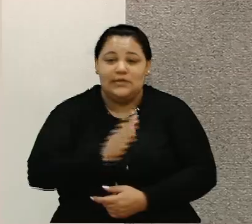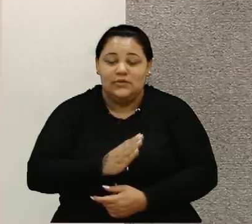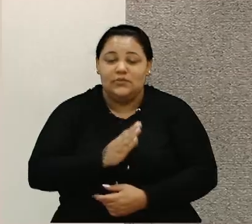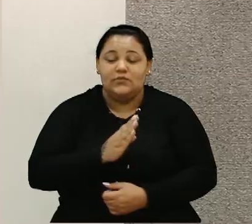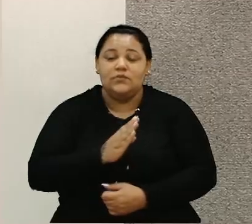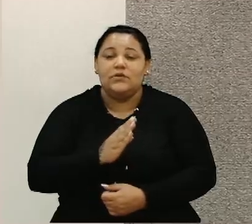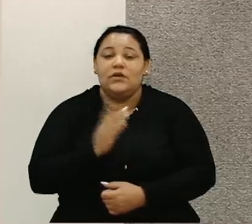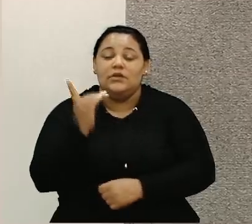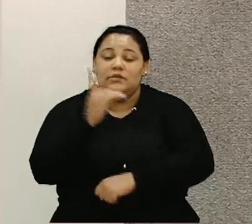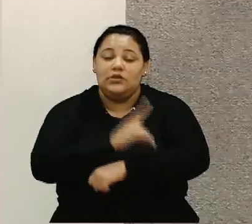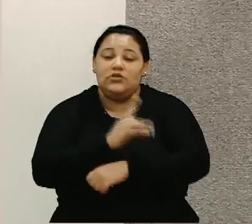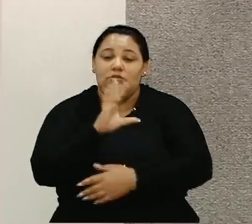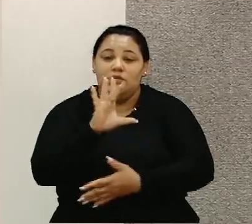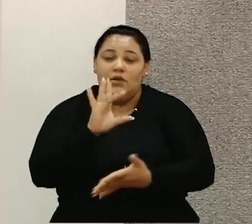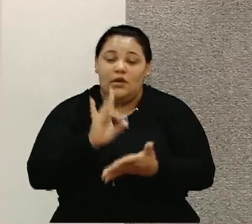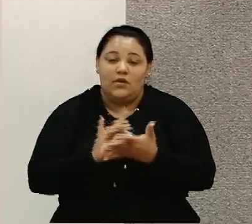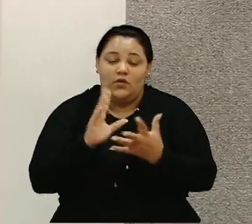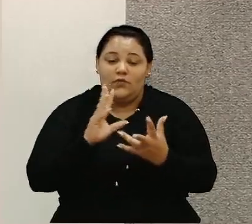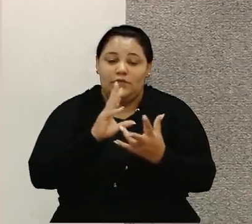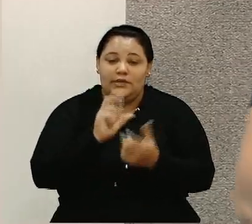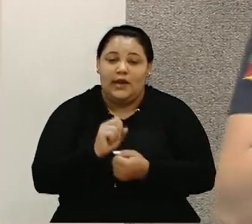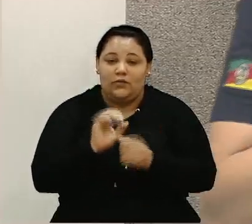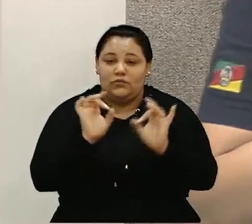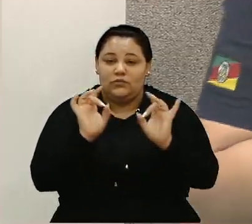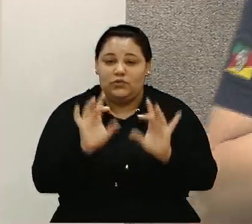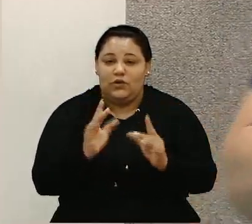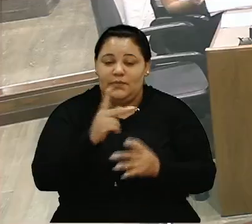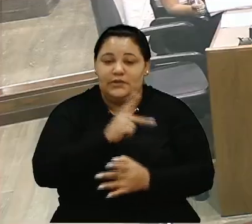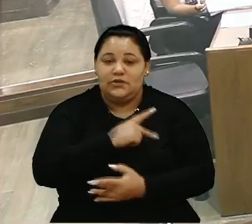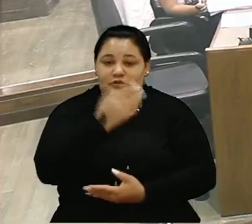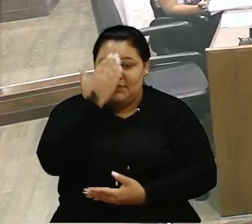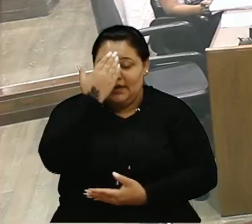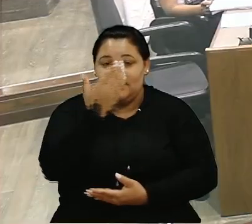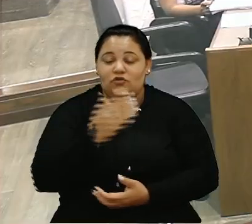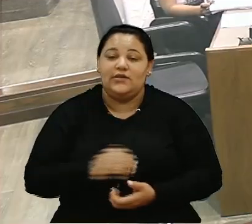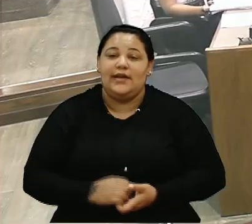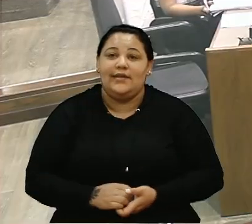Internacional do Adonepiano. Era isso, senhor presidente. Muito obrigado. Obrigado, vereador Caleb Garbim.